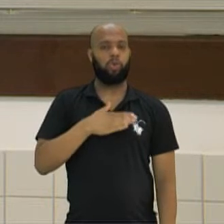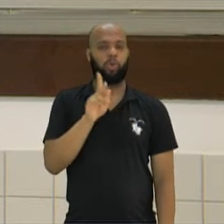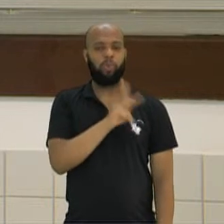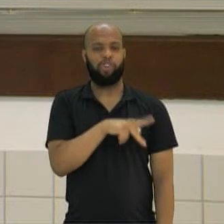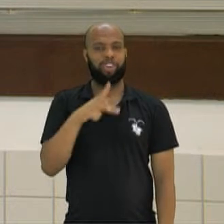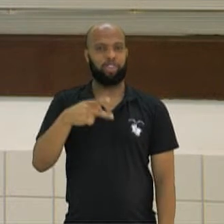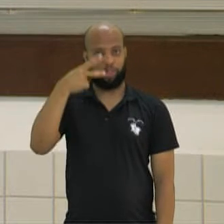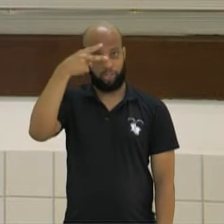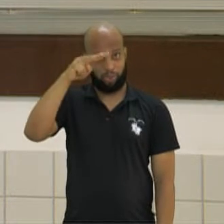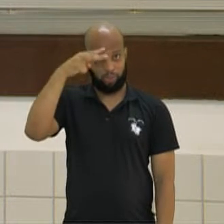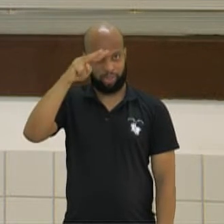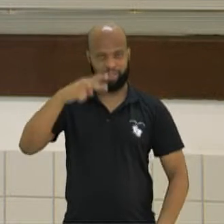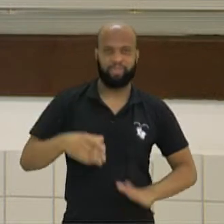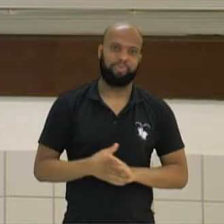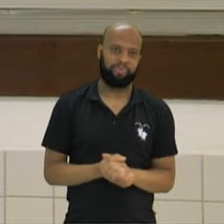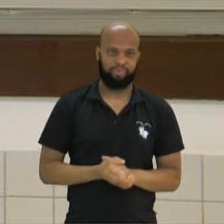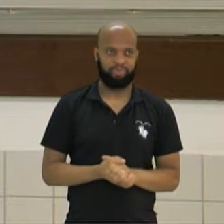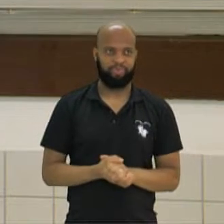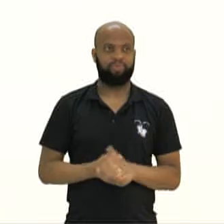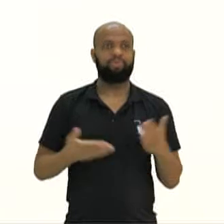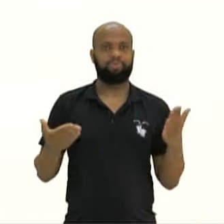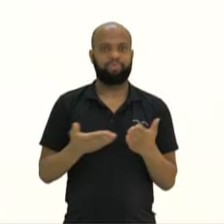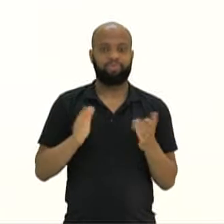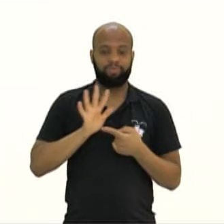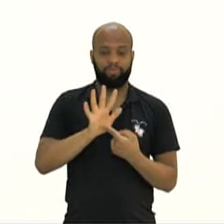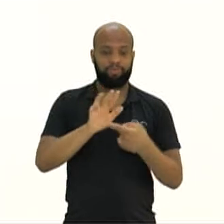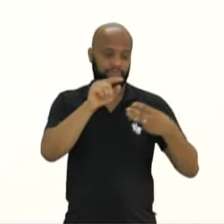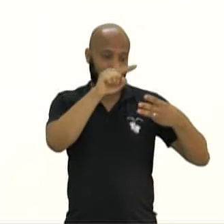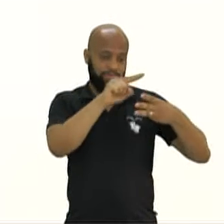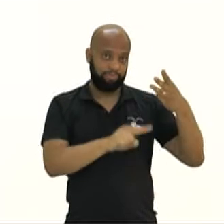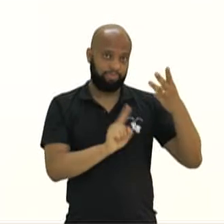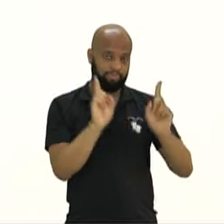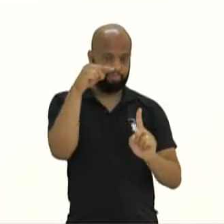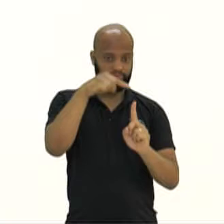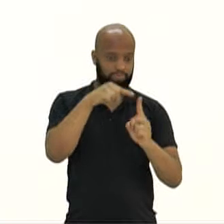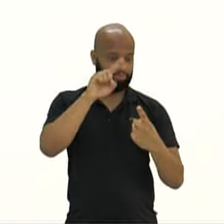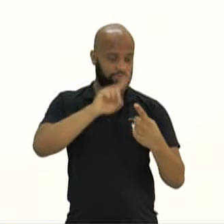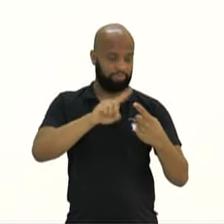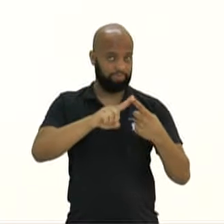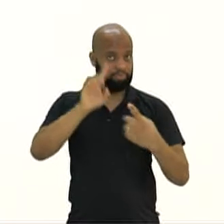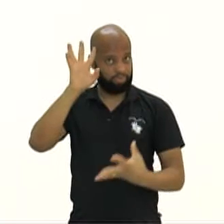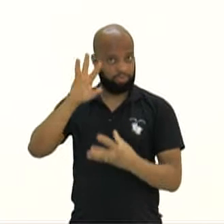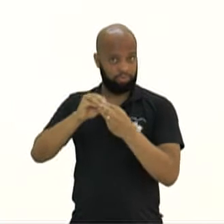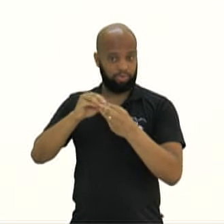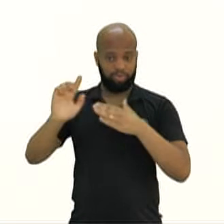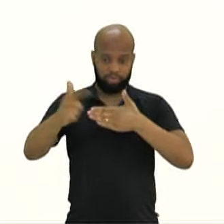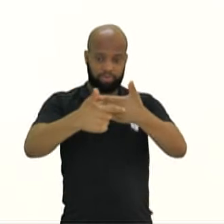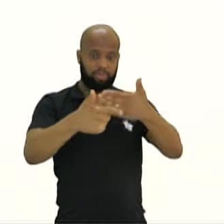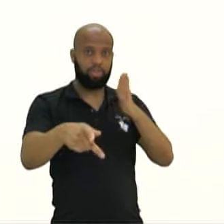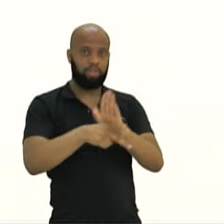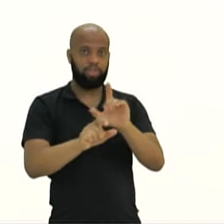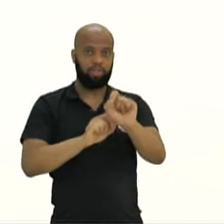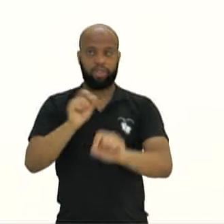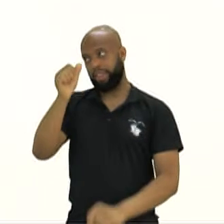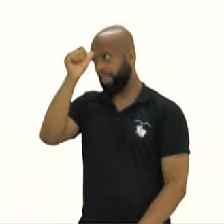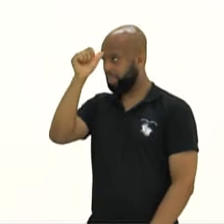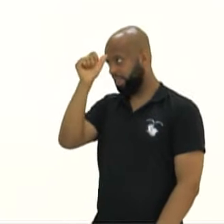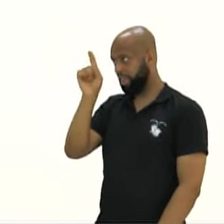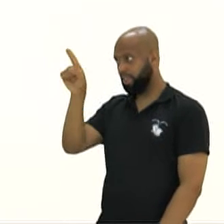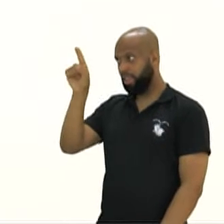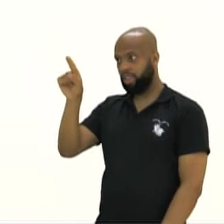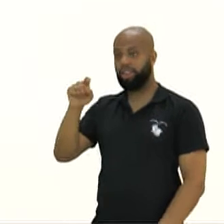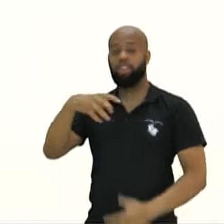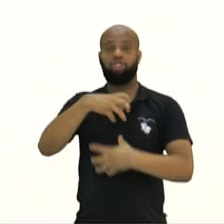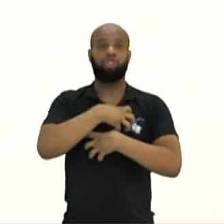lá? Nós vamos apresentar, então, os 3 objetivos. Compreender o papel das companhias das Índias Ocidentais no período da